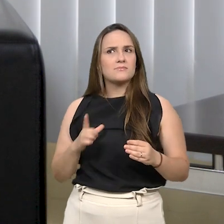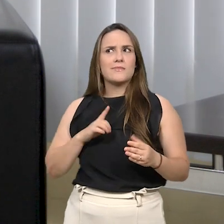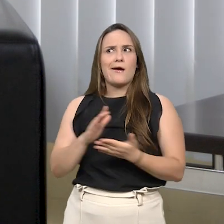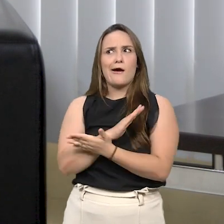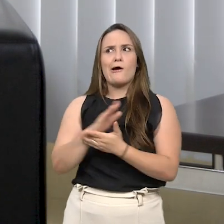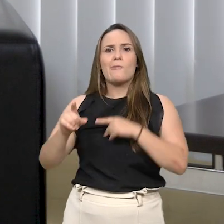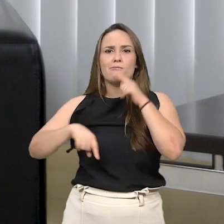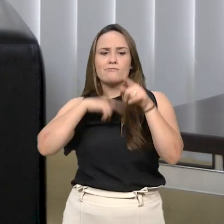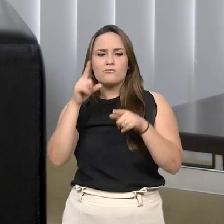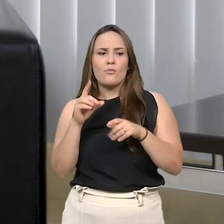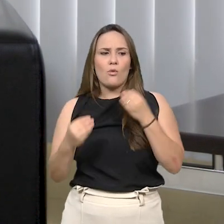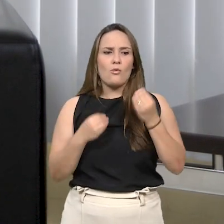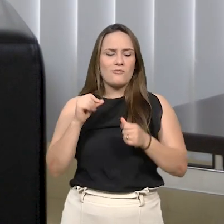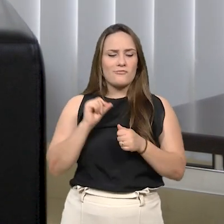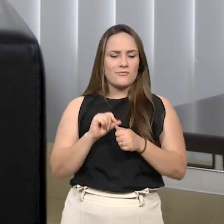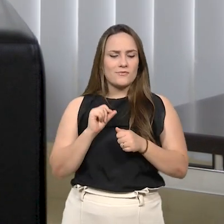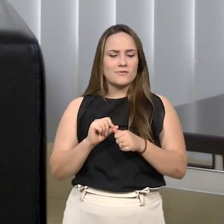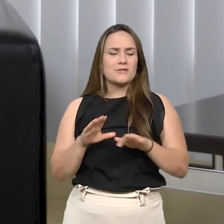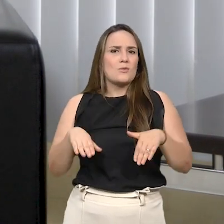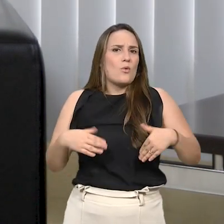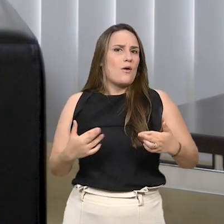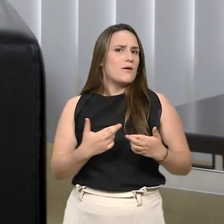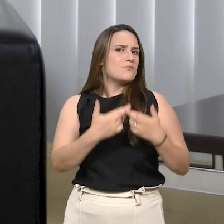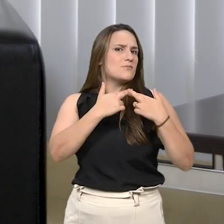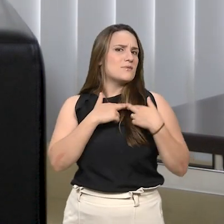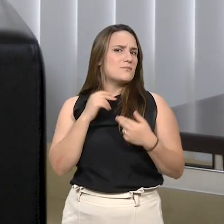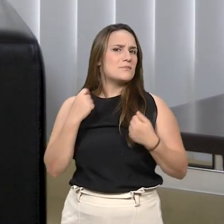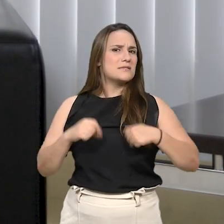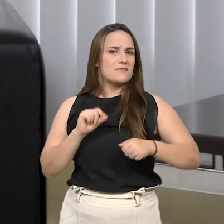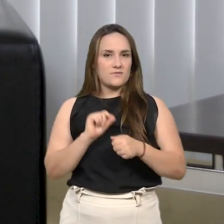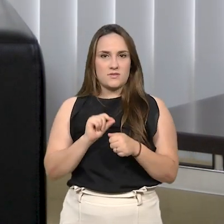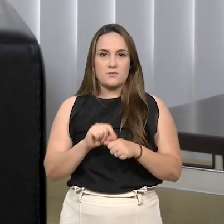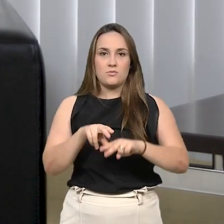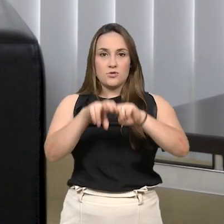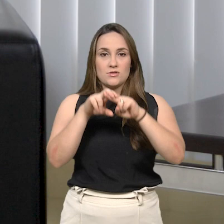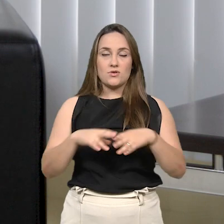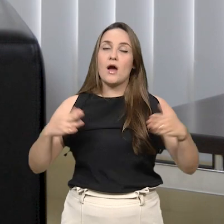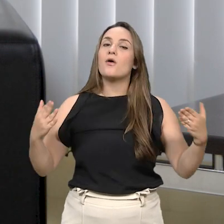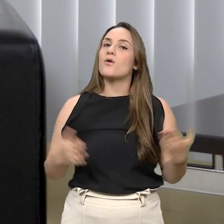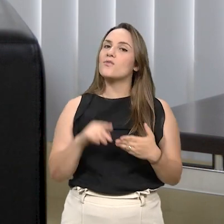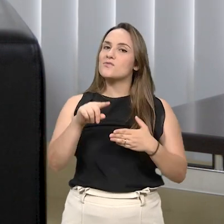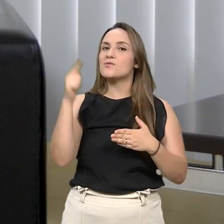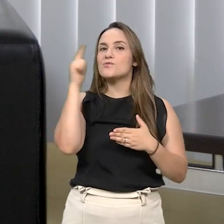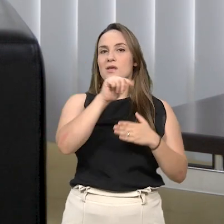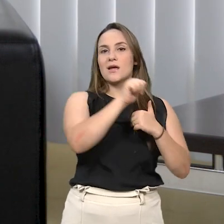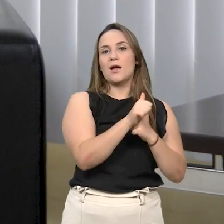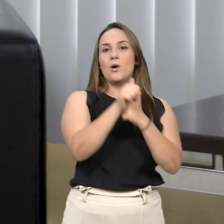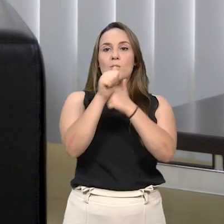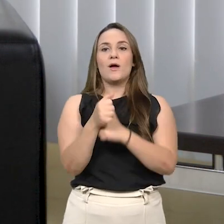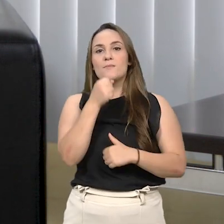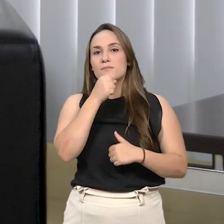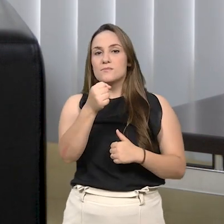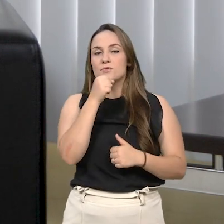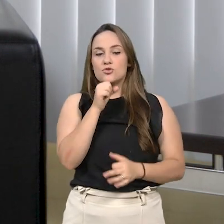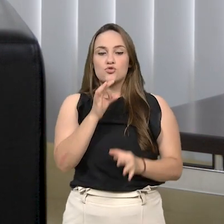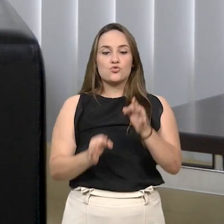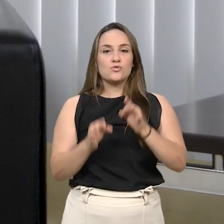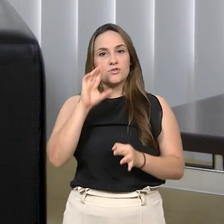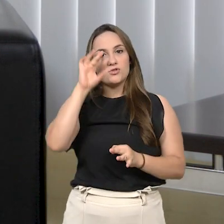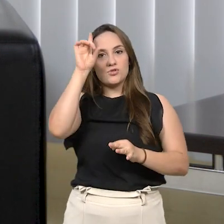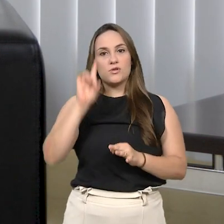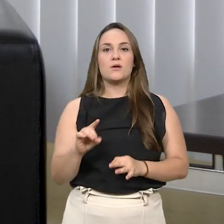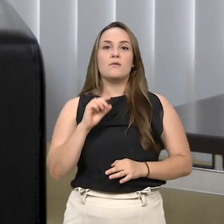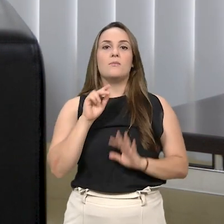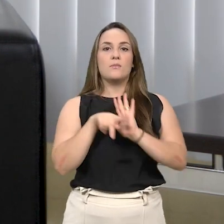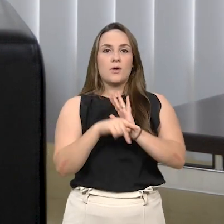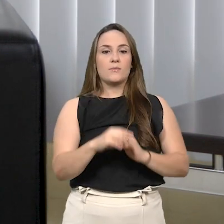seus mecanismos e suas competências. Por isso, você acompanha agora uma entrevista com o juiz diretor